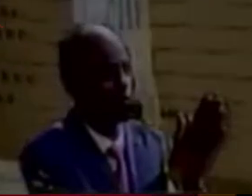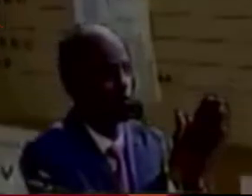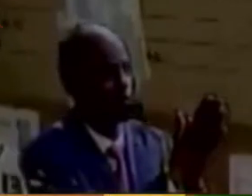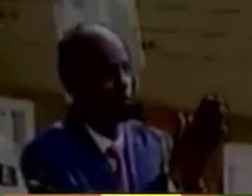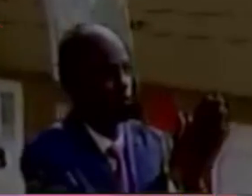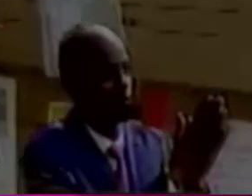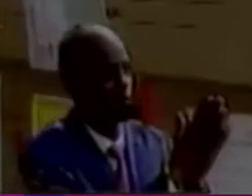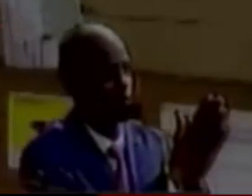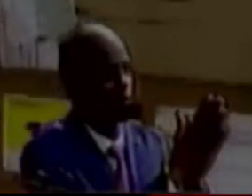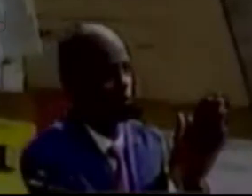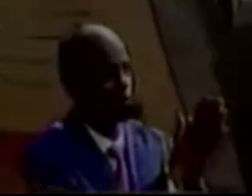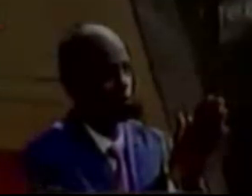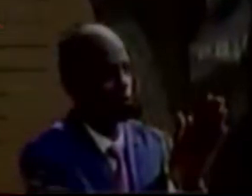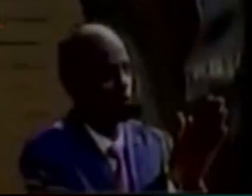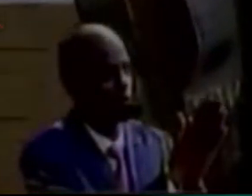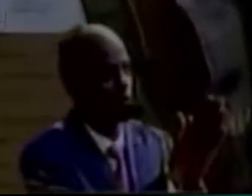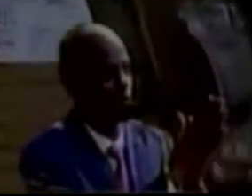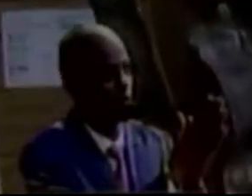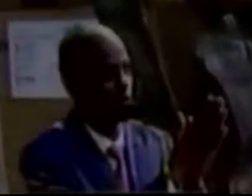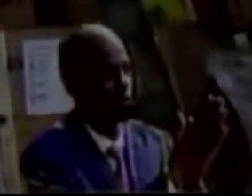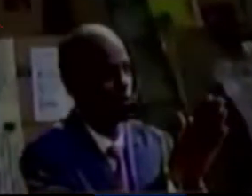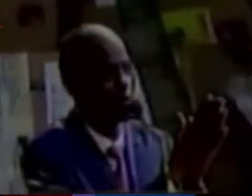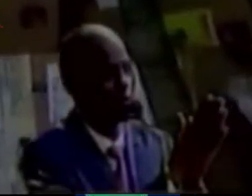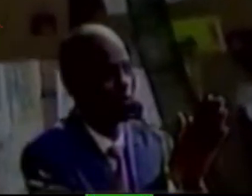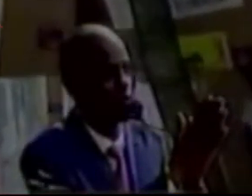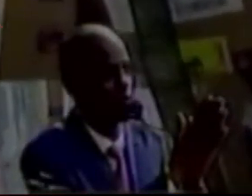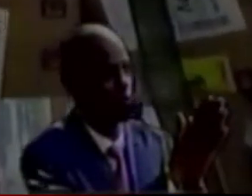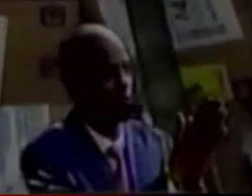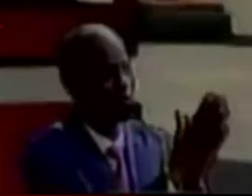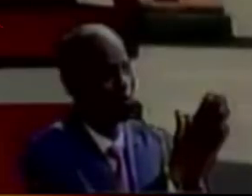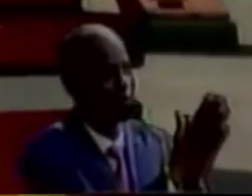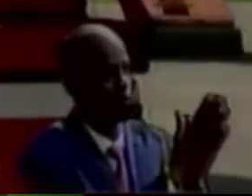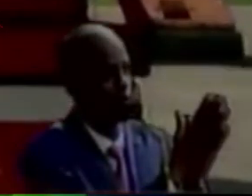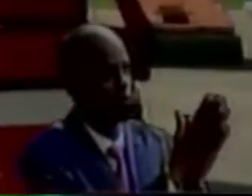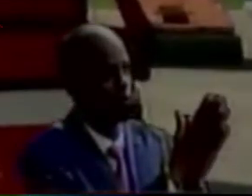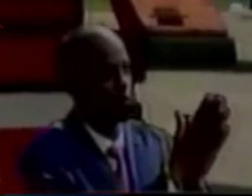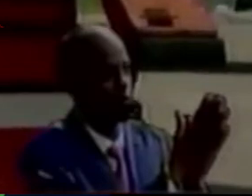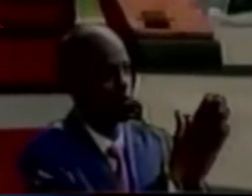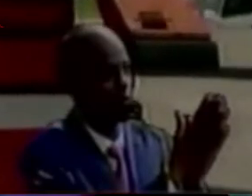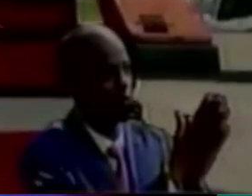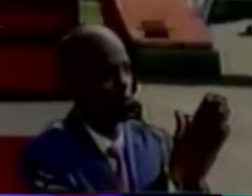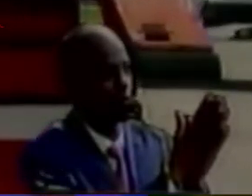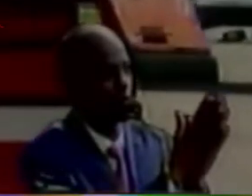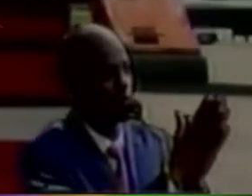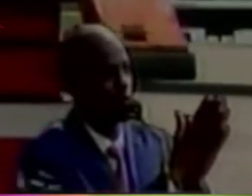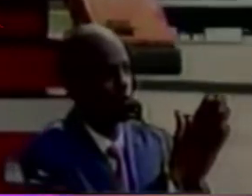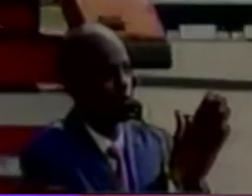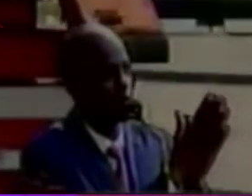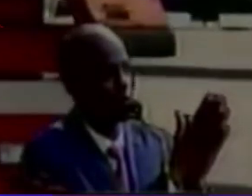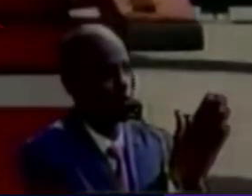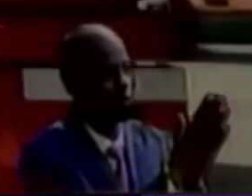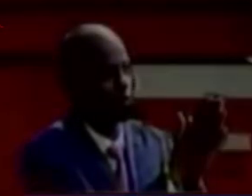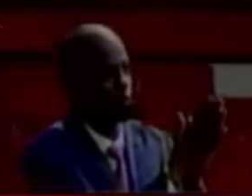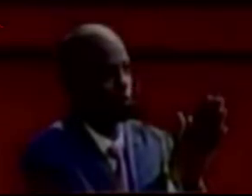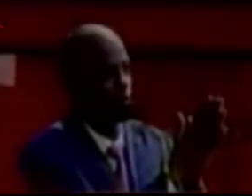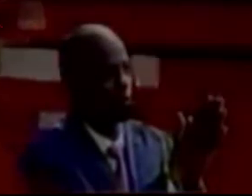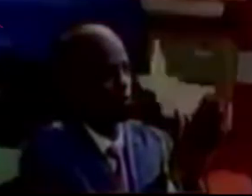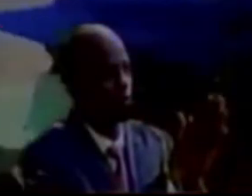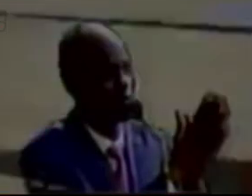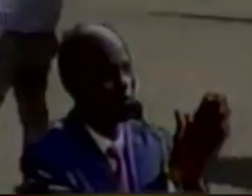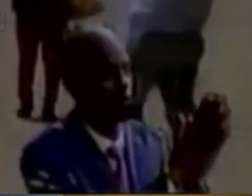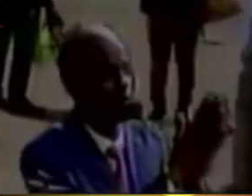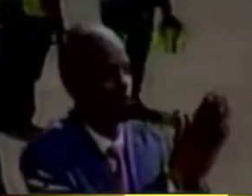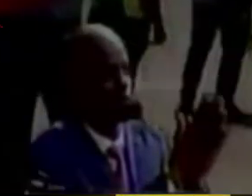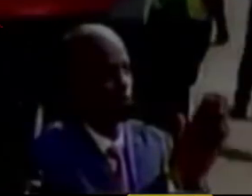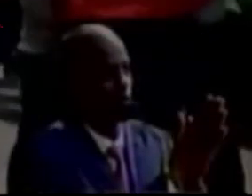de irmandade com o povo haitiano. Lidia Consa, eu vim com um espírito de solidariedade,